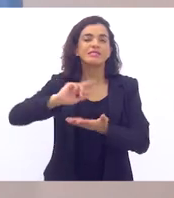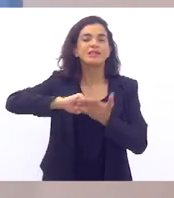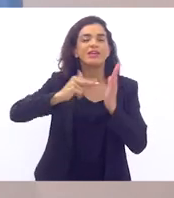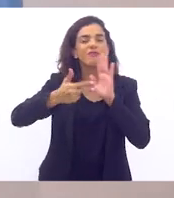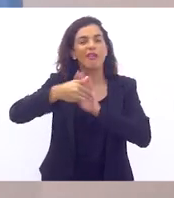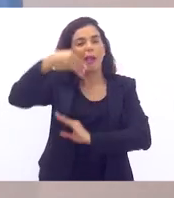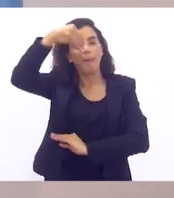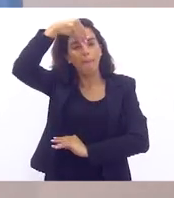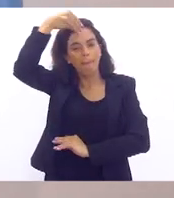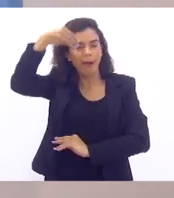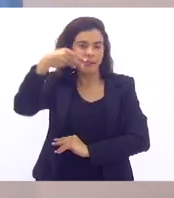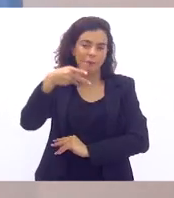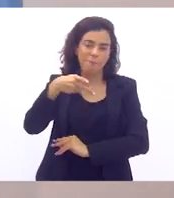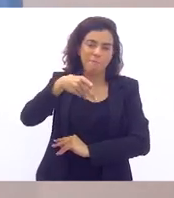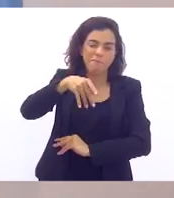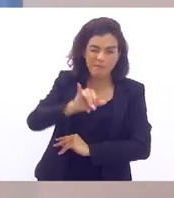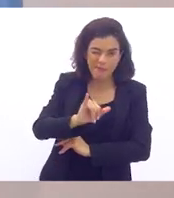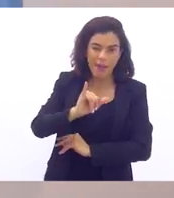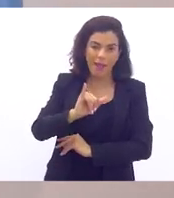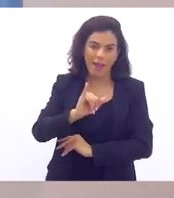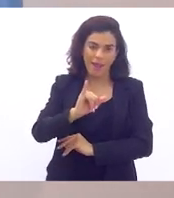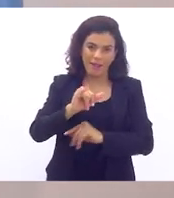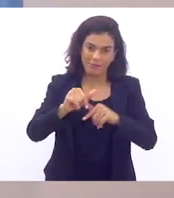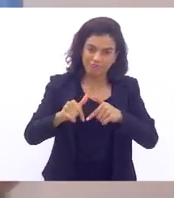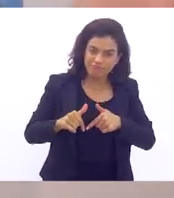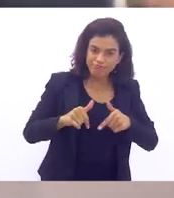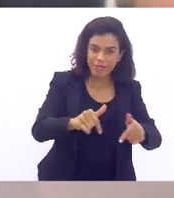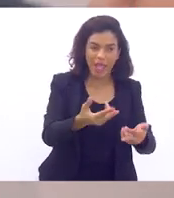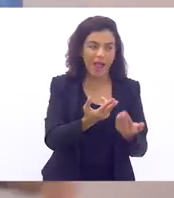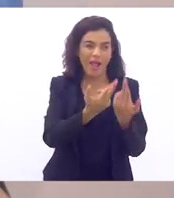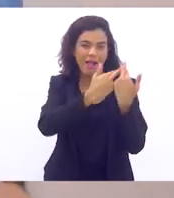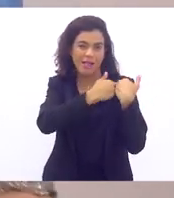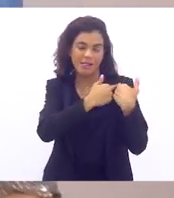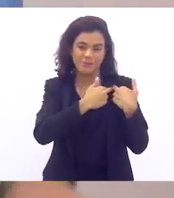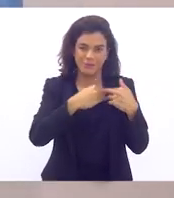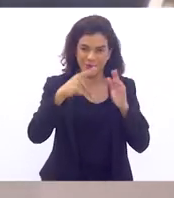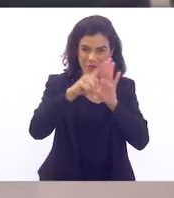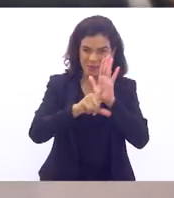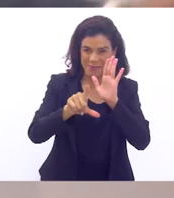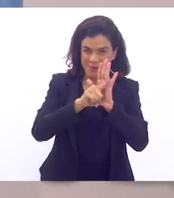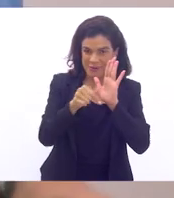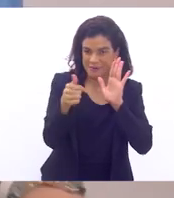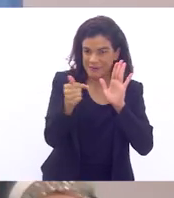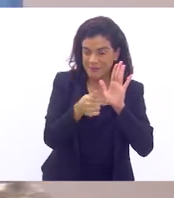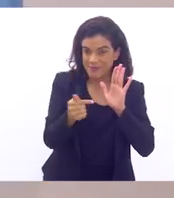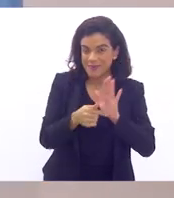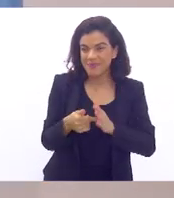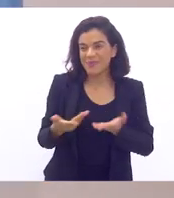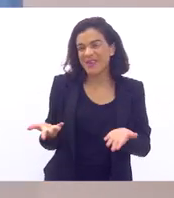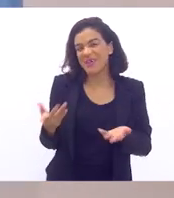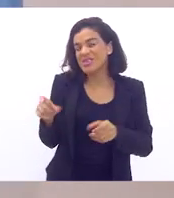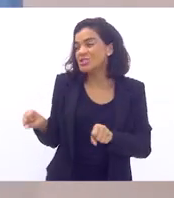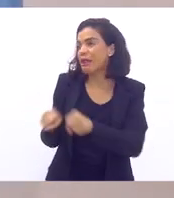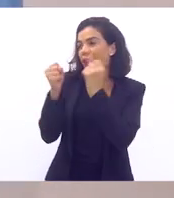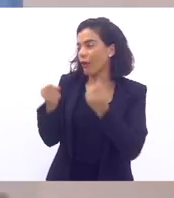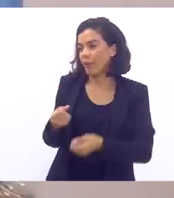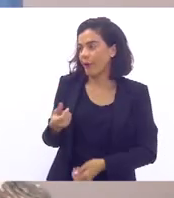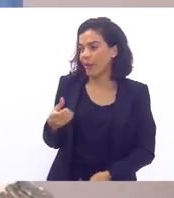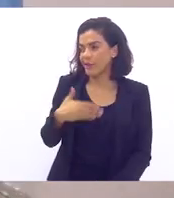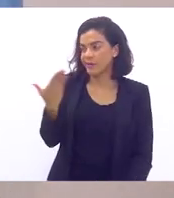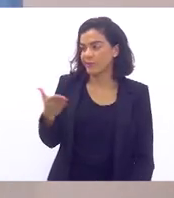desse desse projeto dessa iniciativa então para quebrar aqui ele estragou a surpresa mas